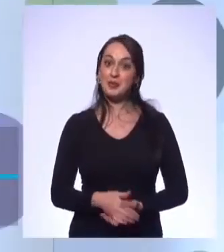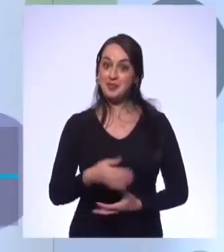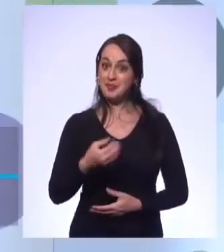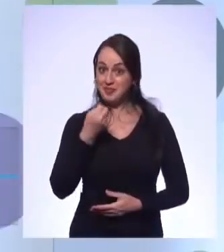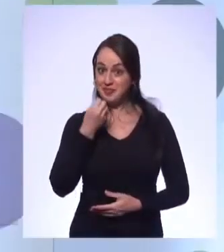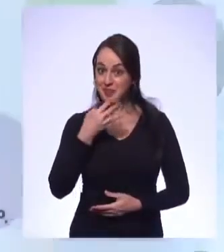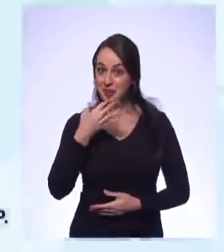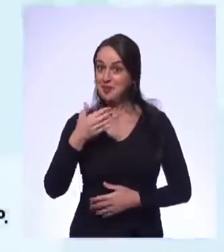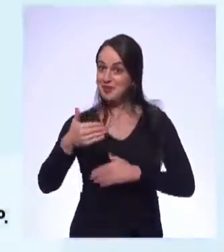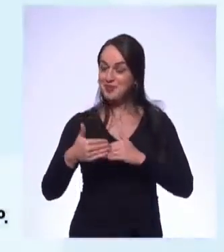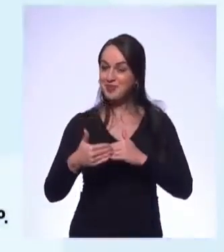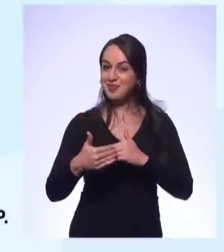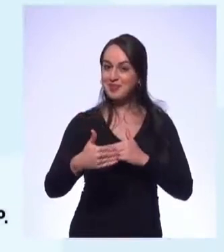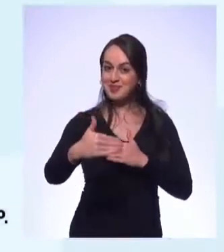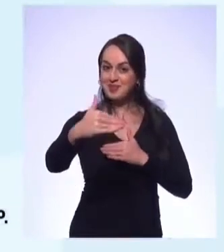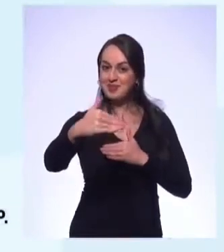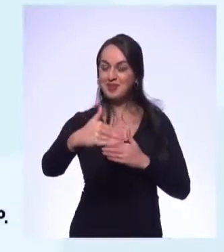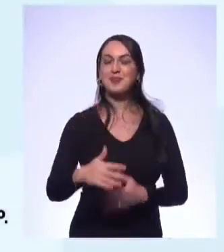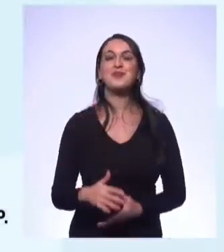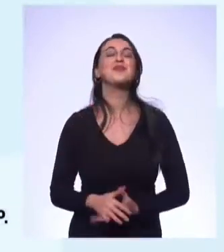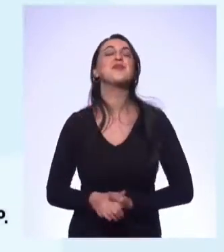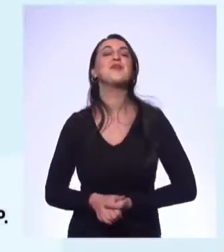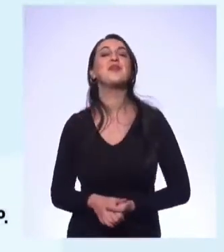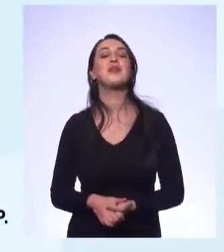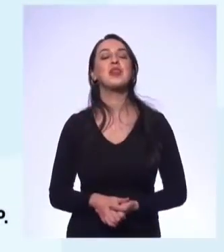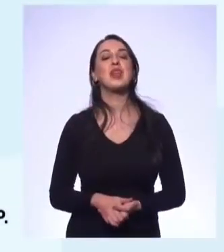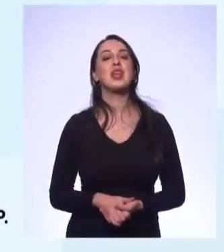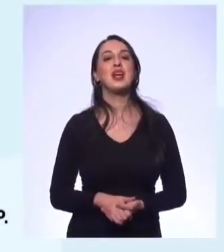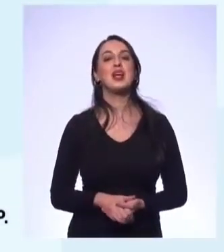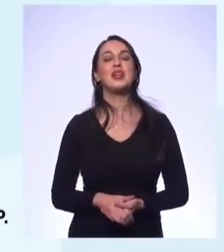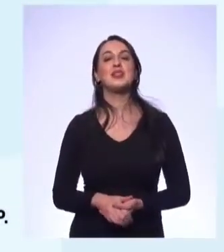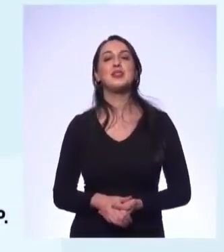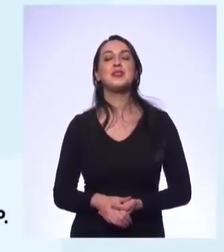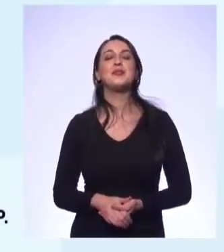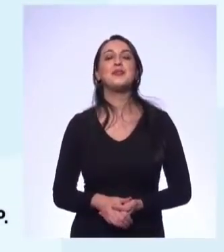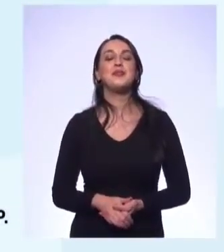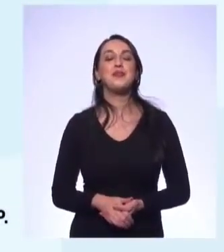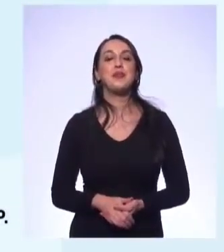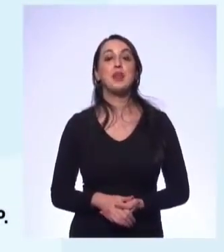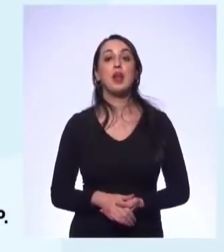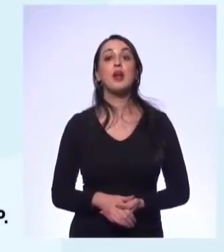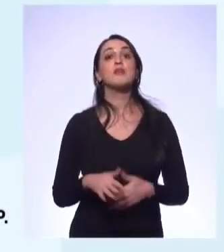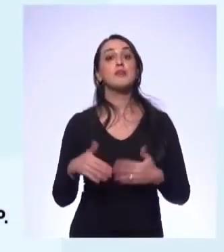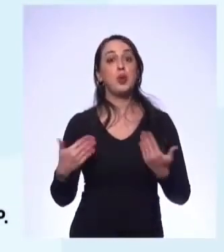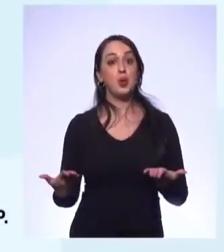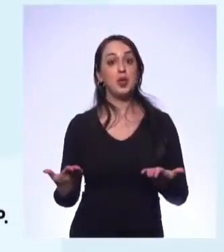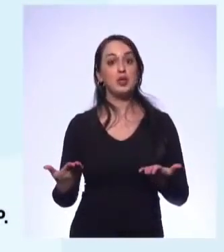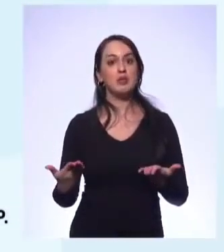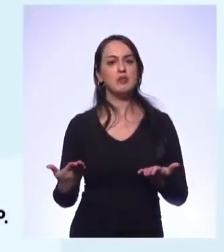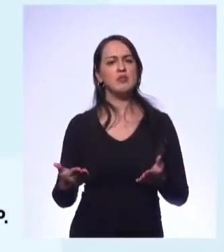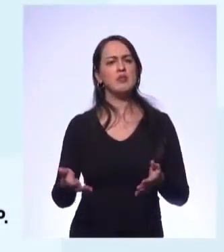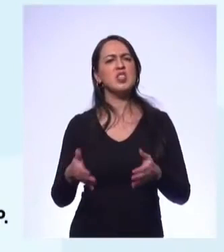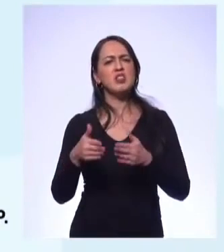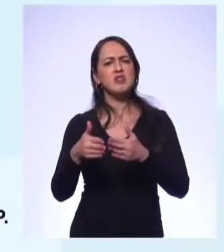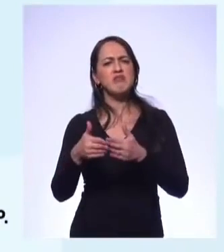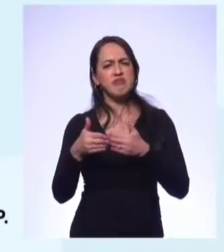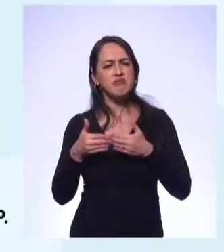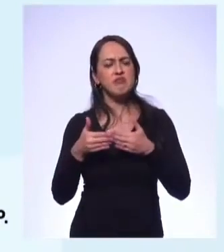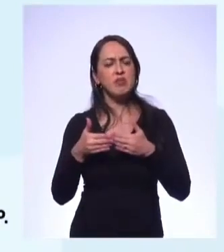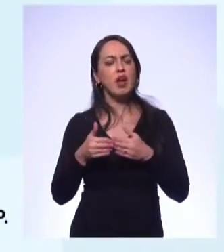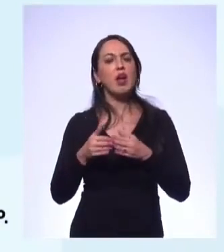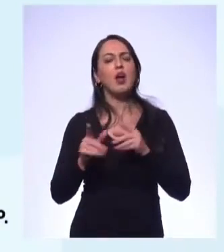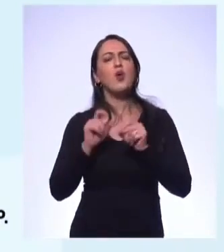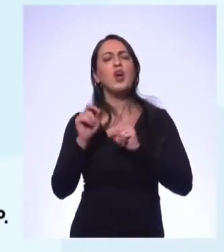lá, por favor, que hoje, como o Mauro mesmo abriu a aula, e aí, tá a fim de reivindicar? O que é reivindicar,